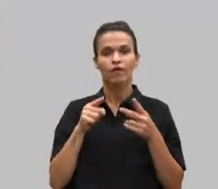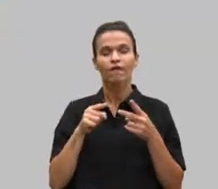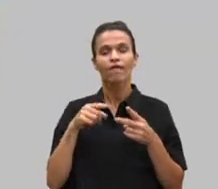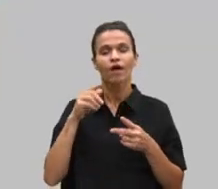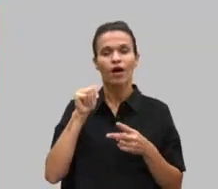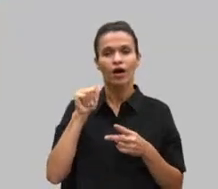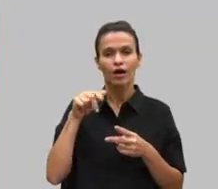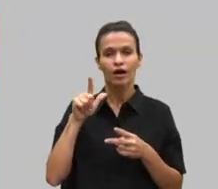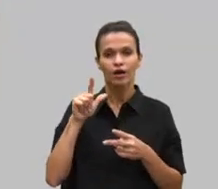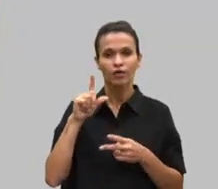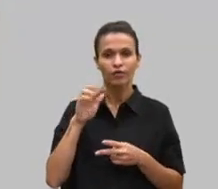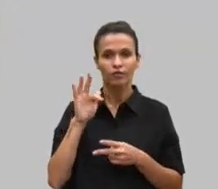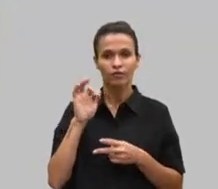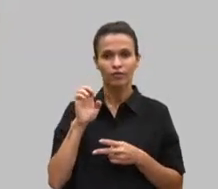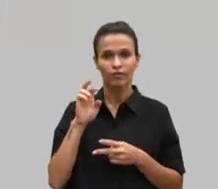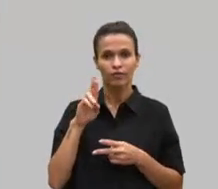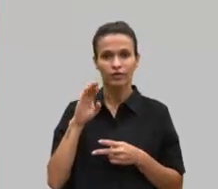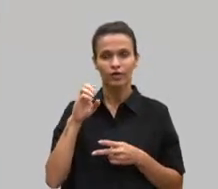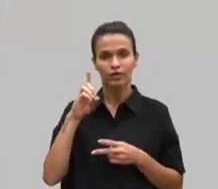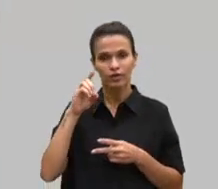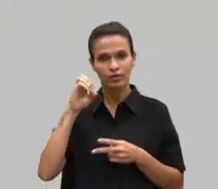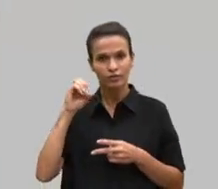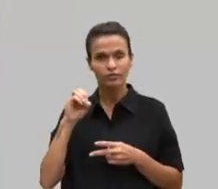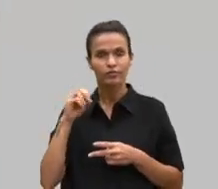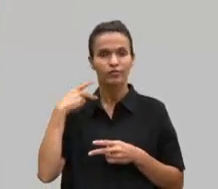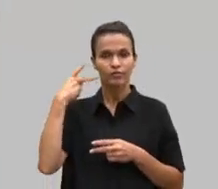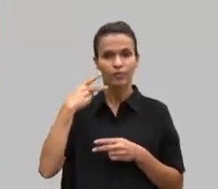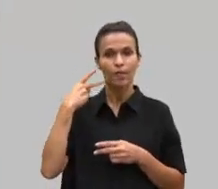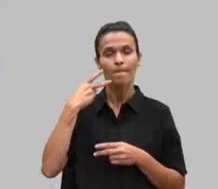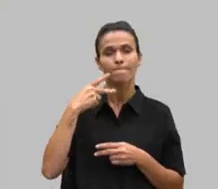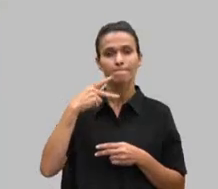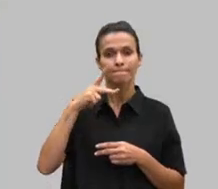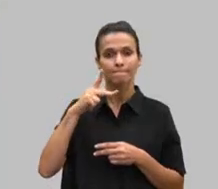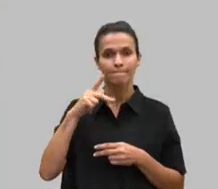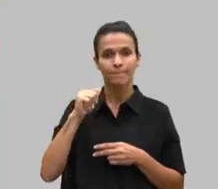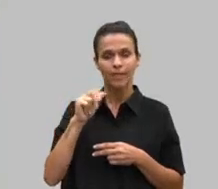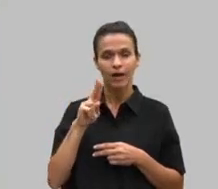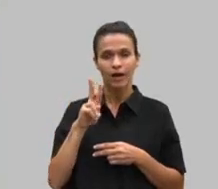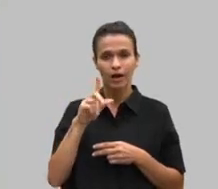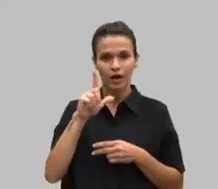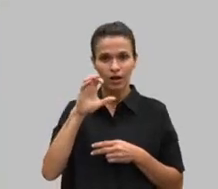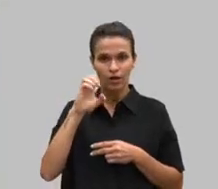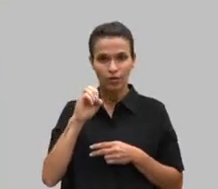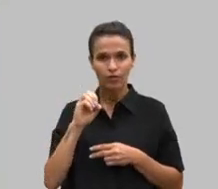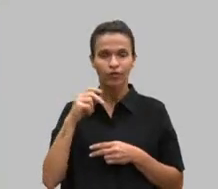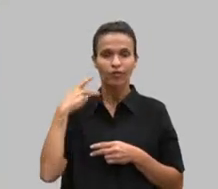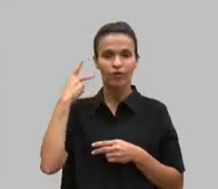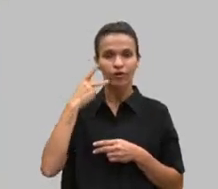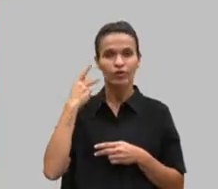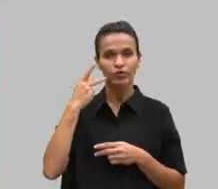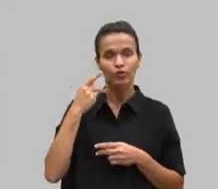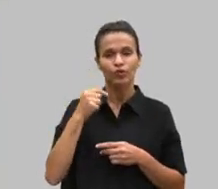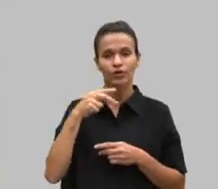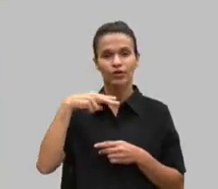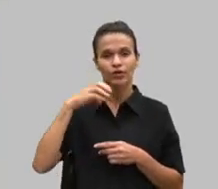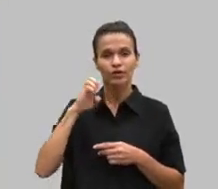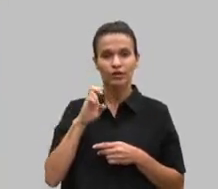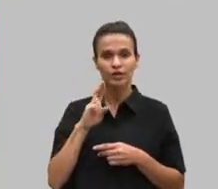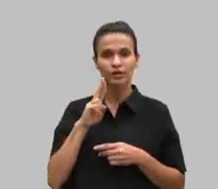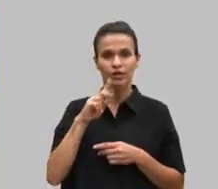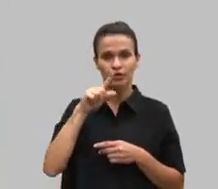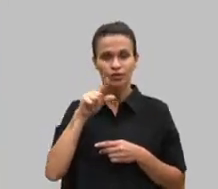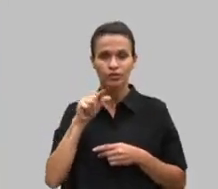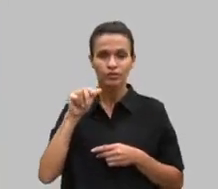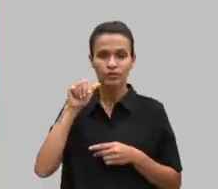da Câmara de Campo Florido Marcelo vereador Paulo Humberto vereadora Neusa de São Pedro união e vereador